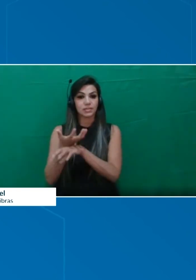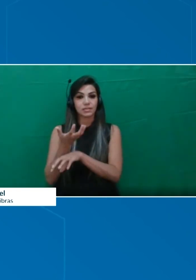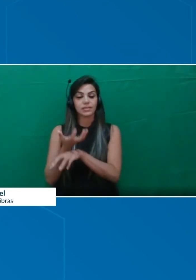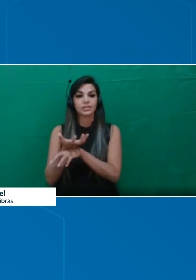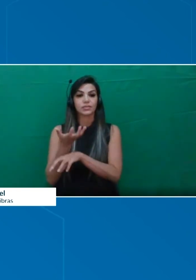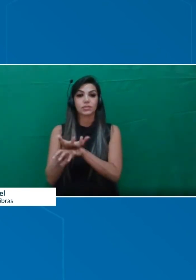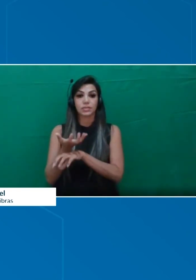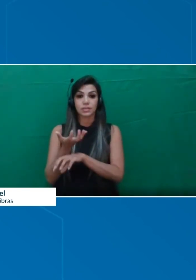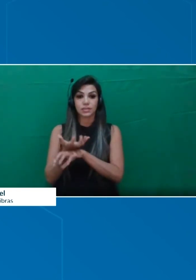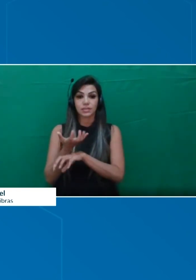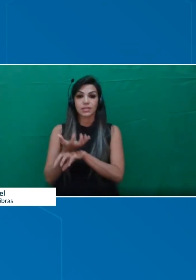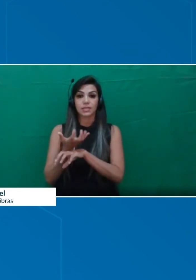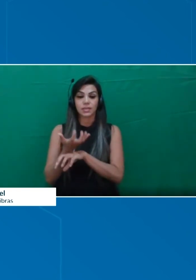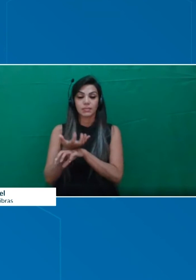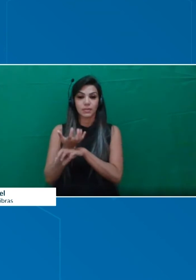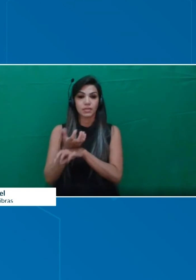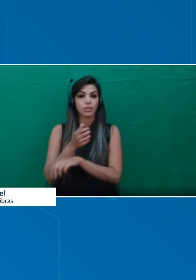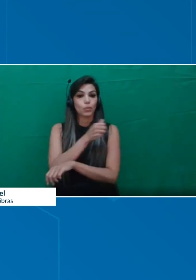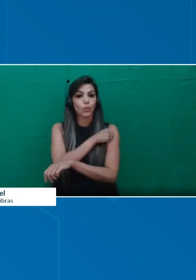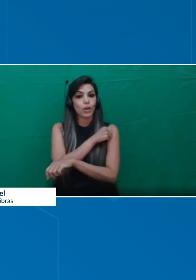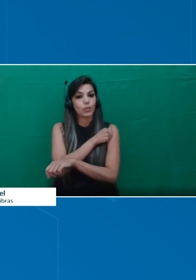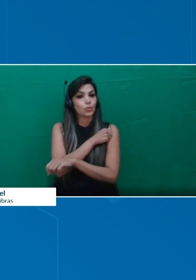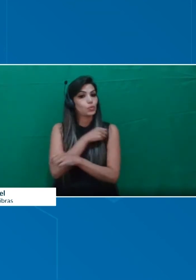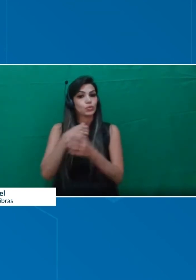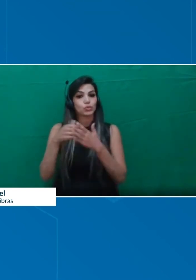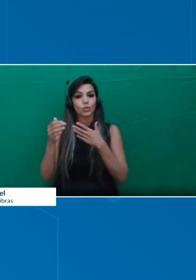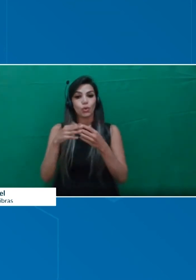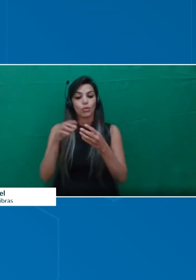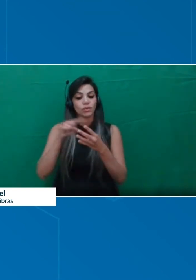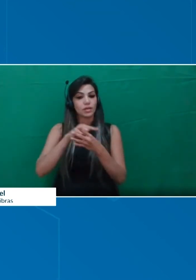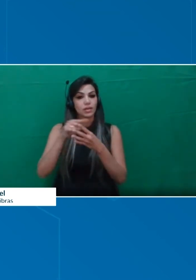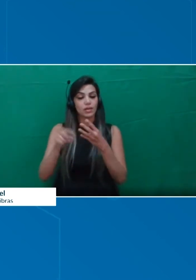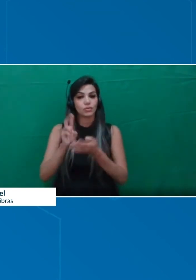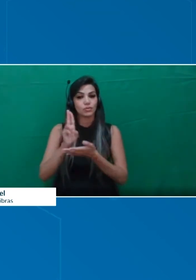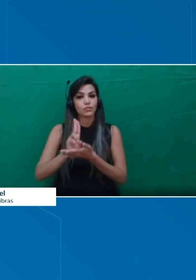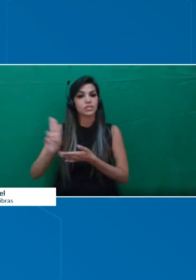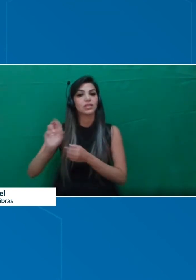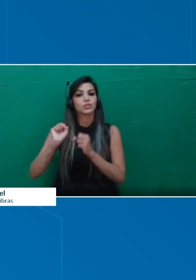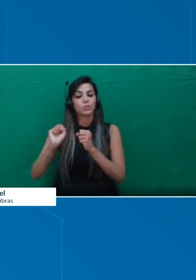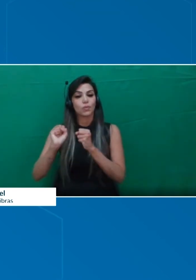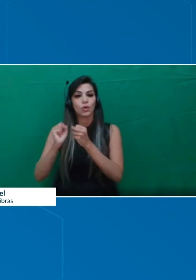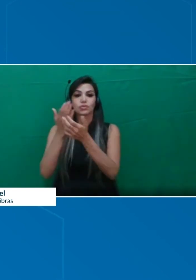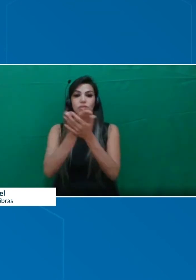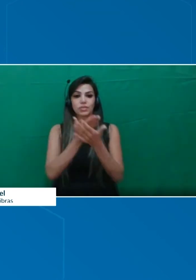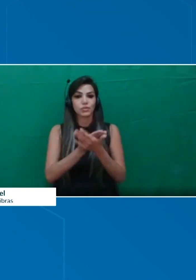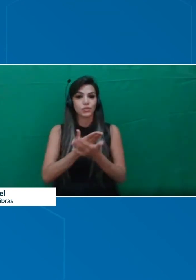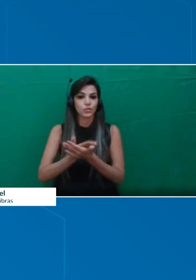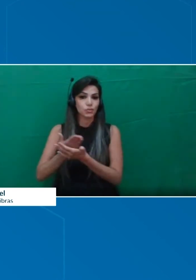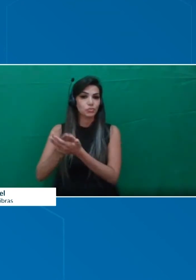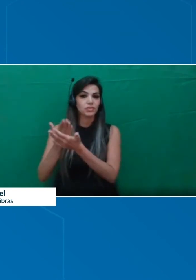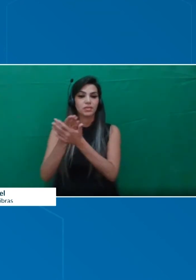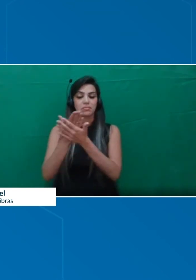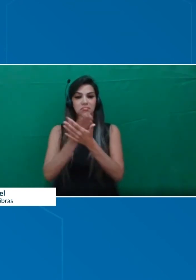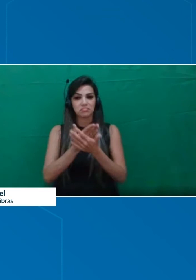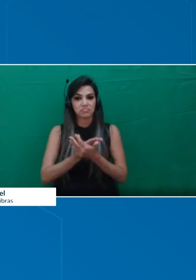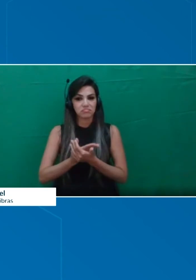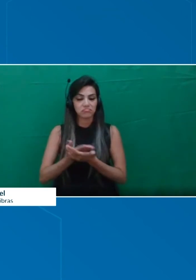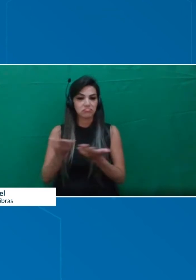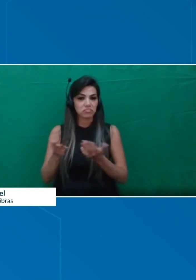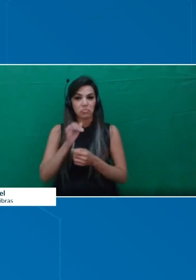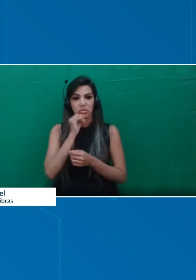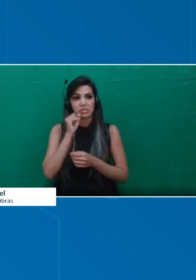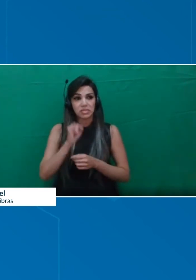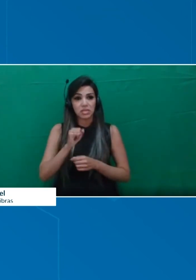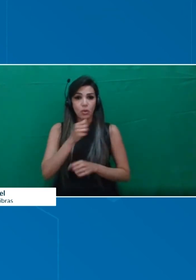os estudantes dessas 4 instituições podem cursar na outra, em um número de até 3 disciplinas. Para